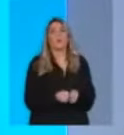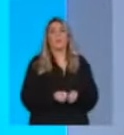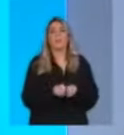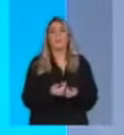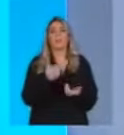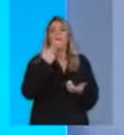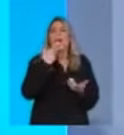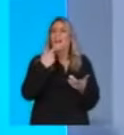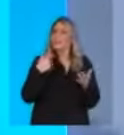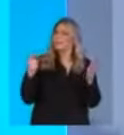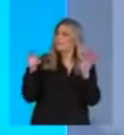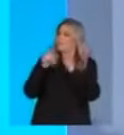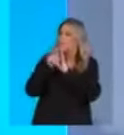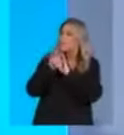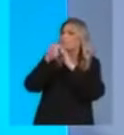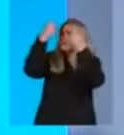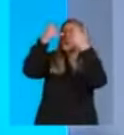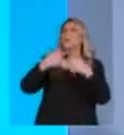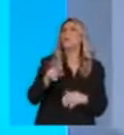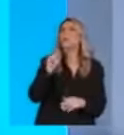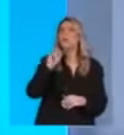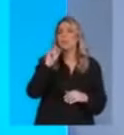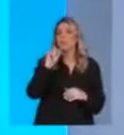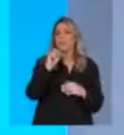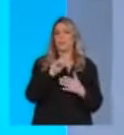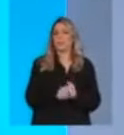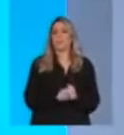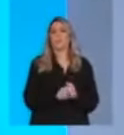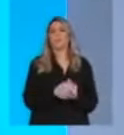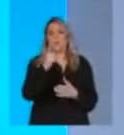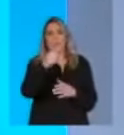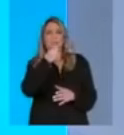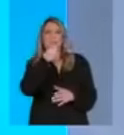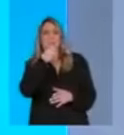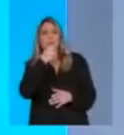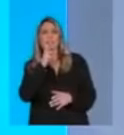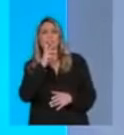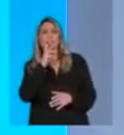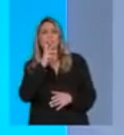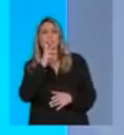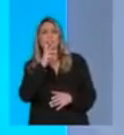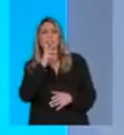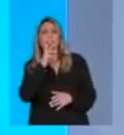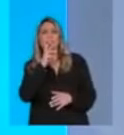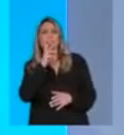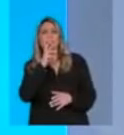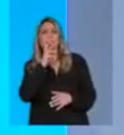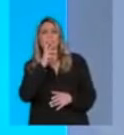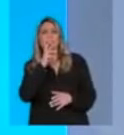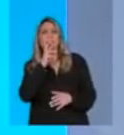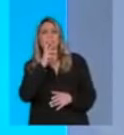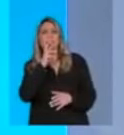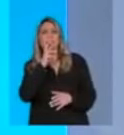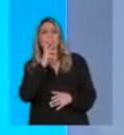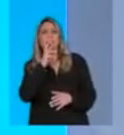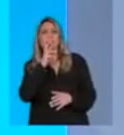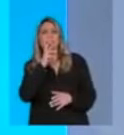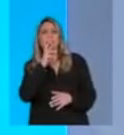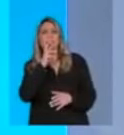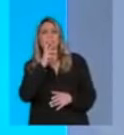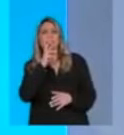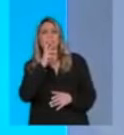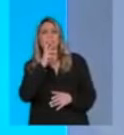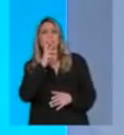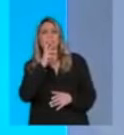a justificativa do candidato na na na entrevista é de que o documento é